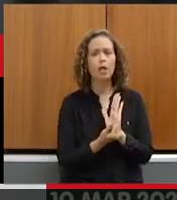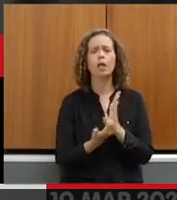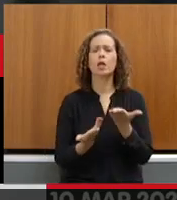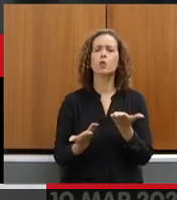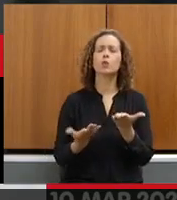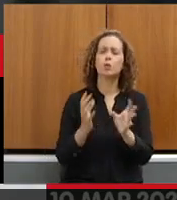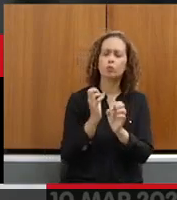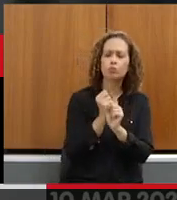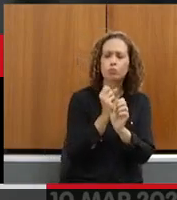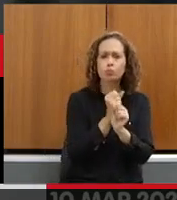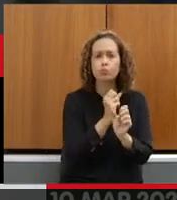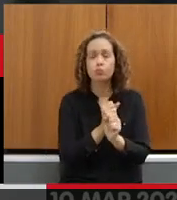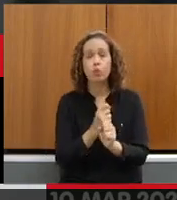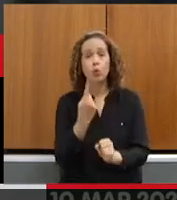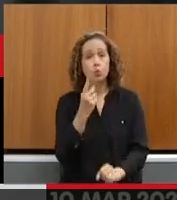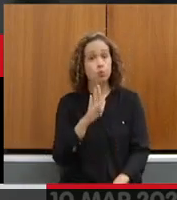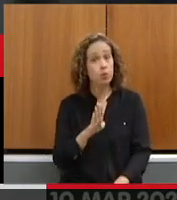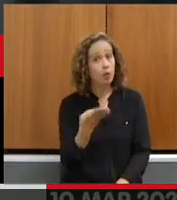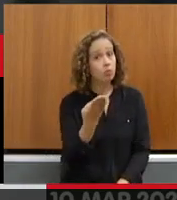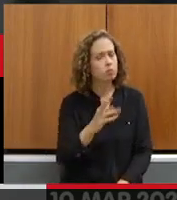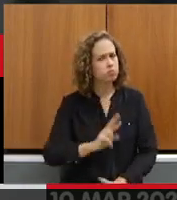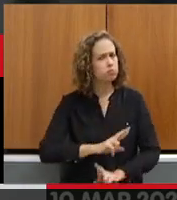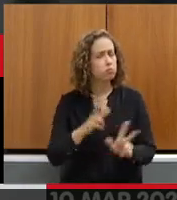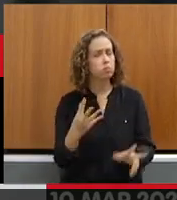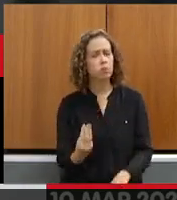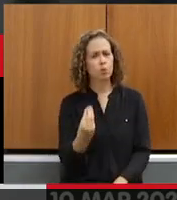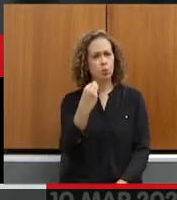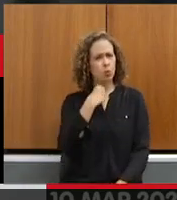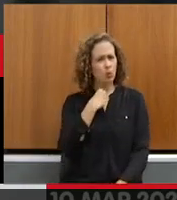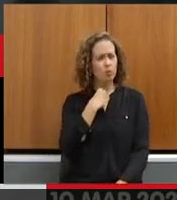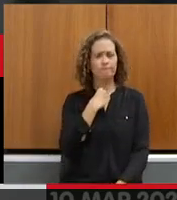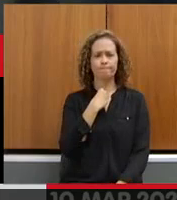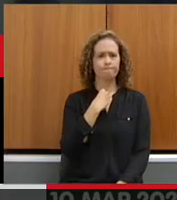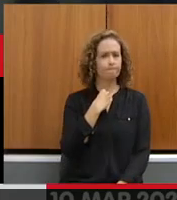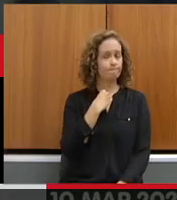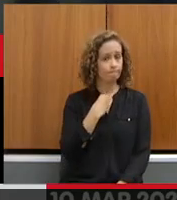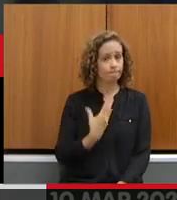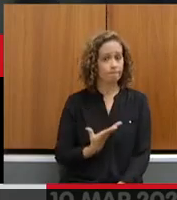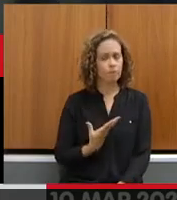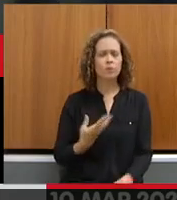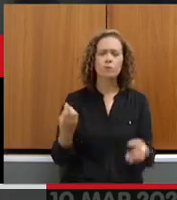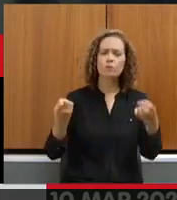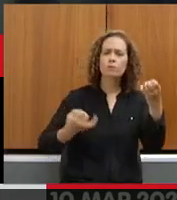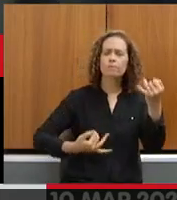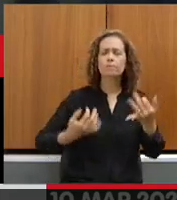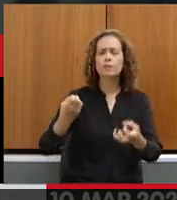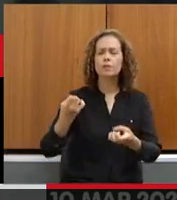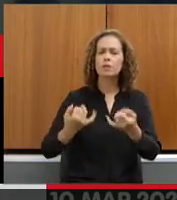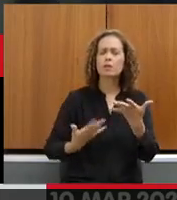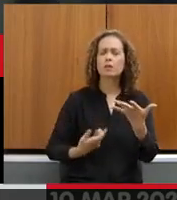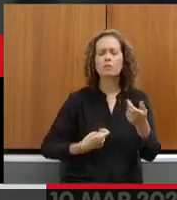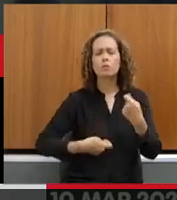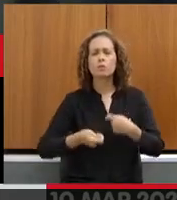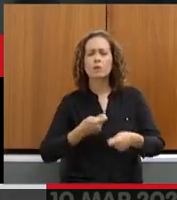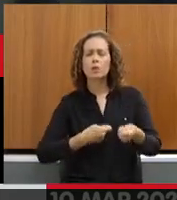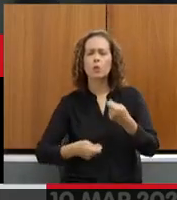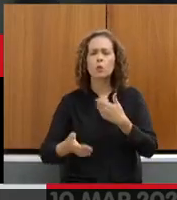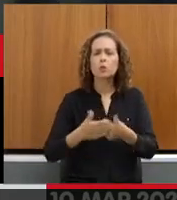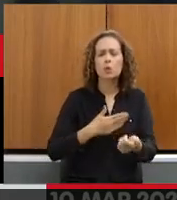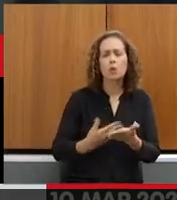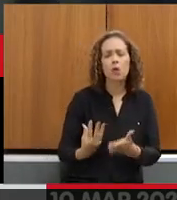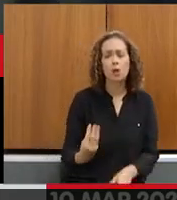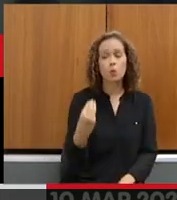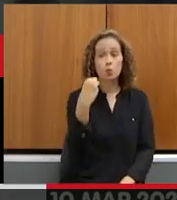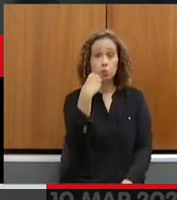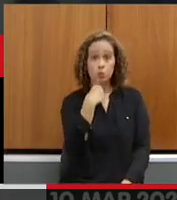que é absolutamente diferente lucro quando a gente fala que eu mais um negócio Qualquer que seja de